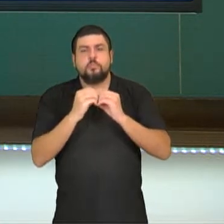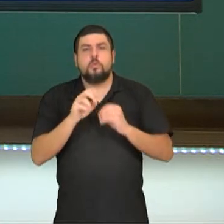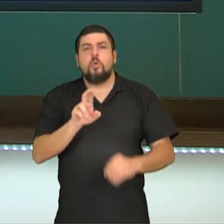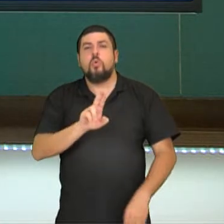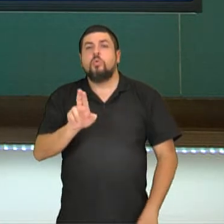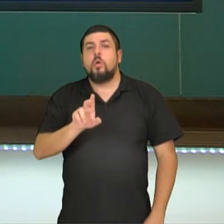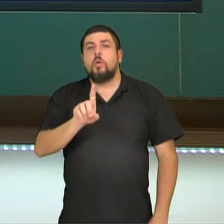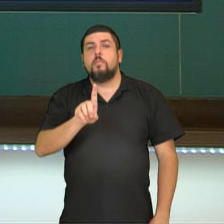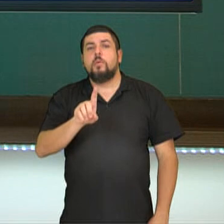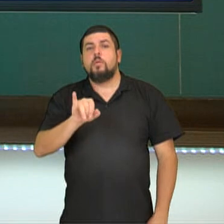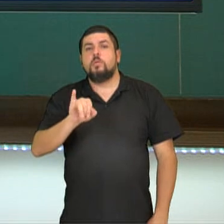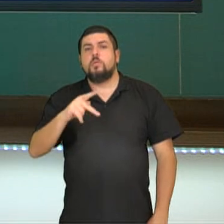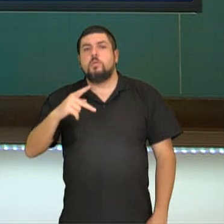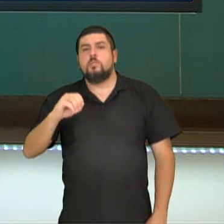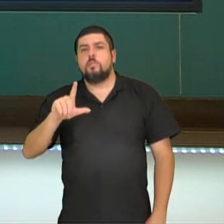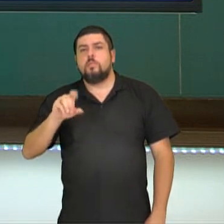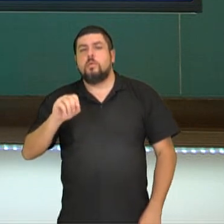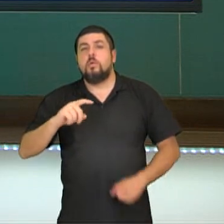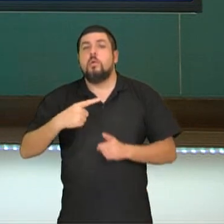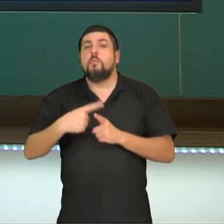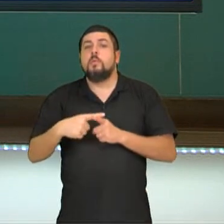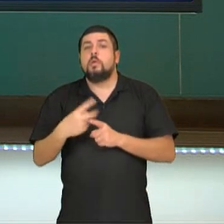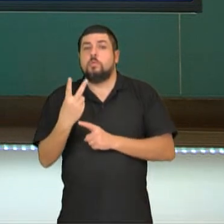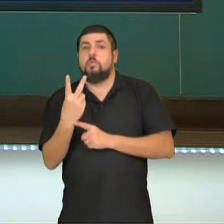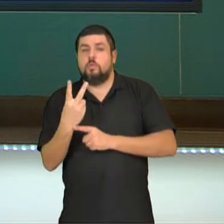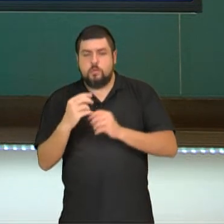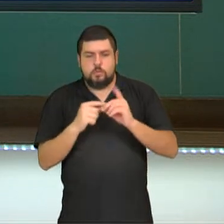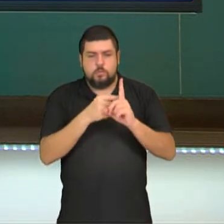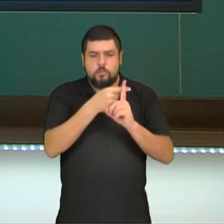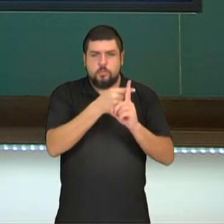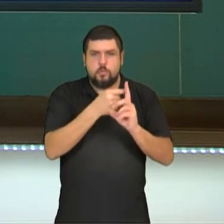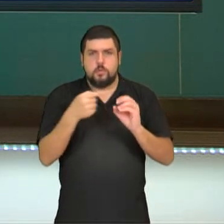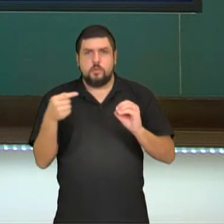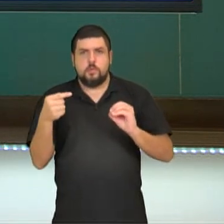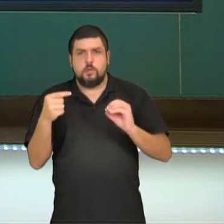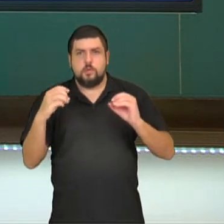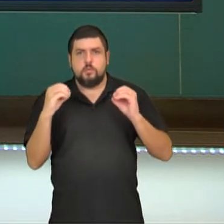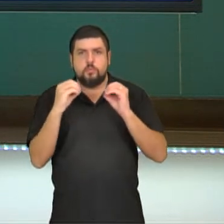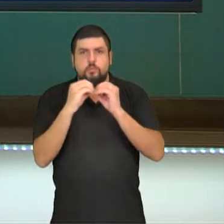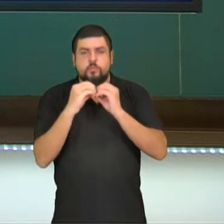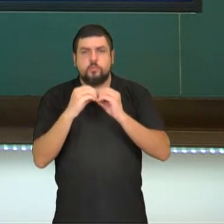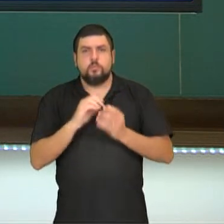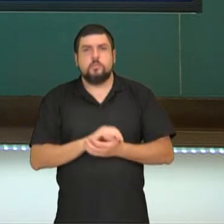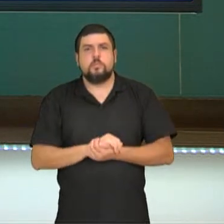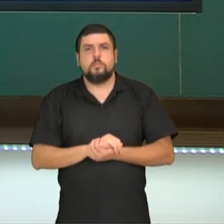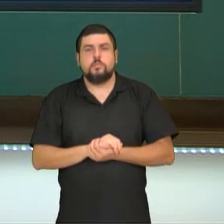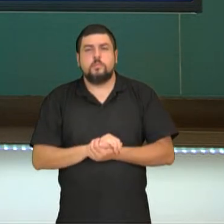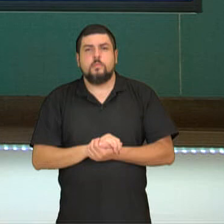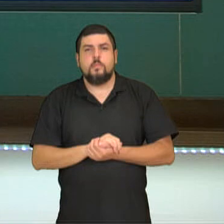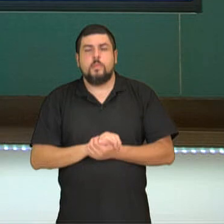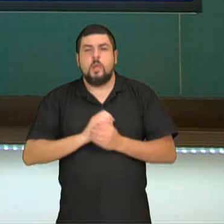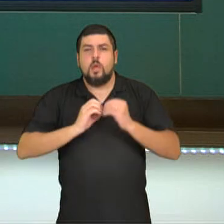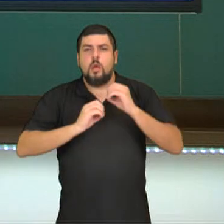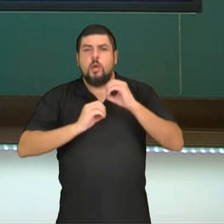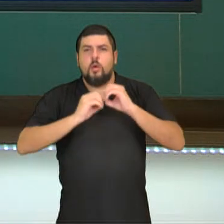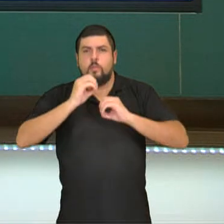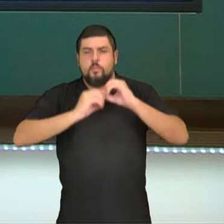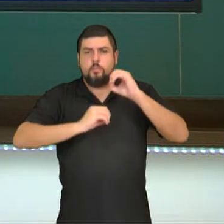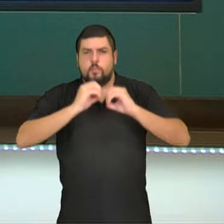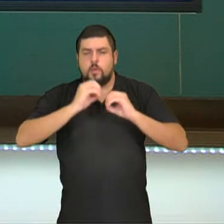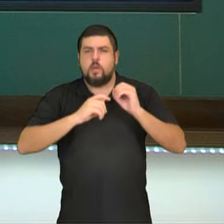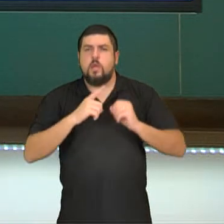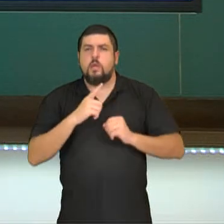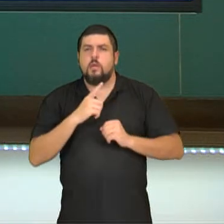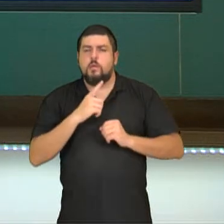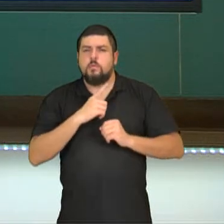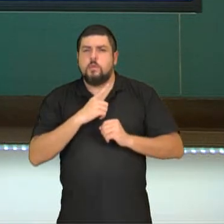negativo, dipolo, né, dois polos de polo elétrico, ok? Moléculas normalmente apresentam um comportamento